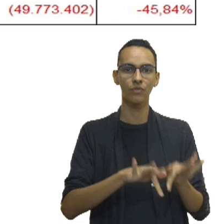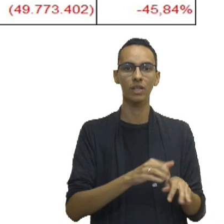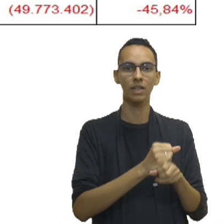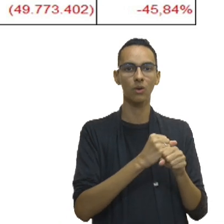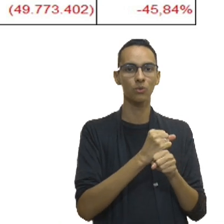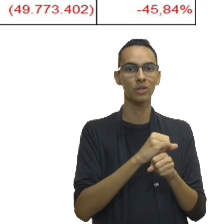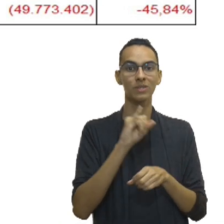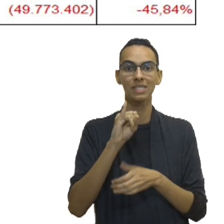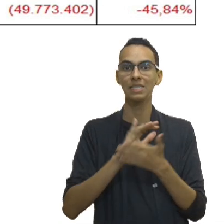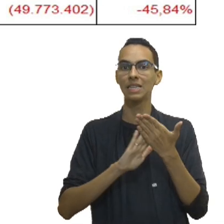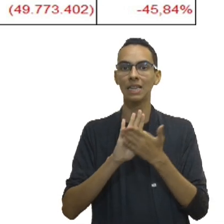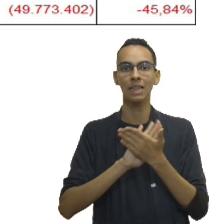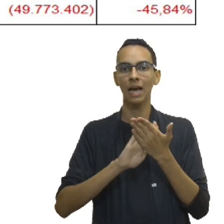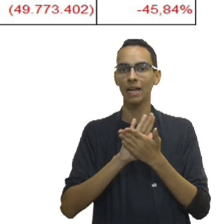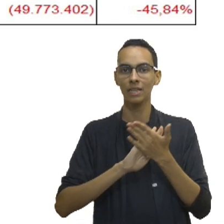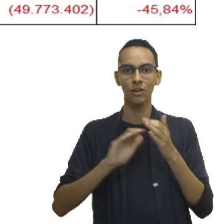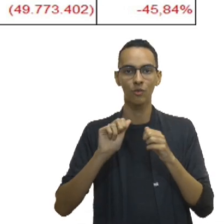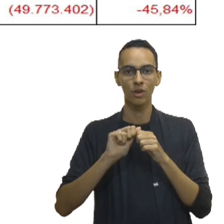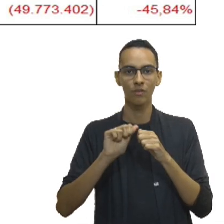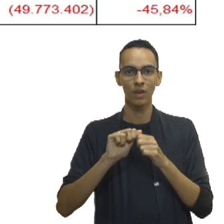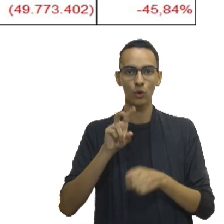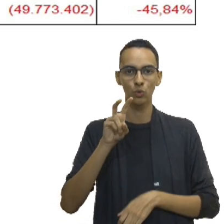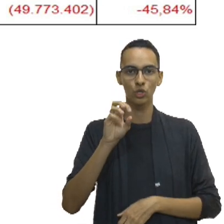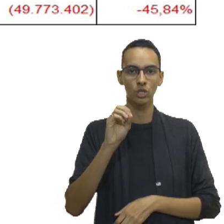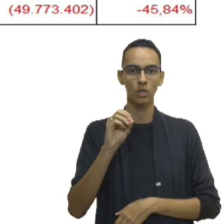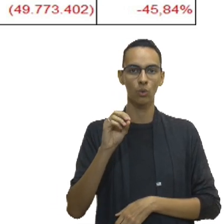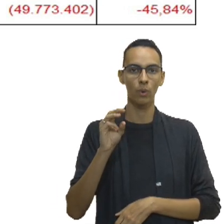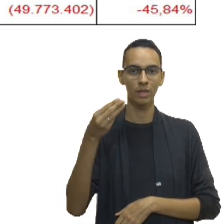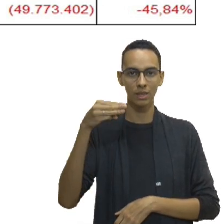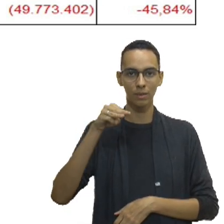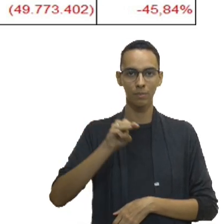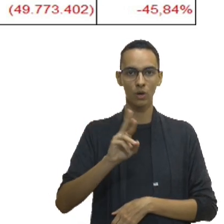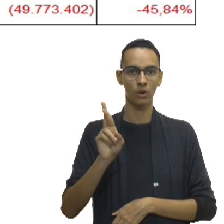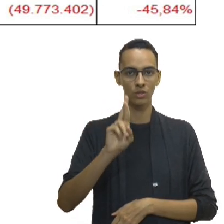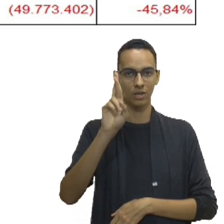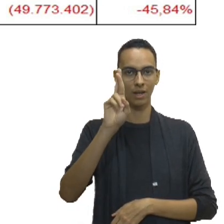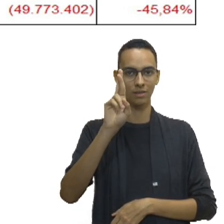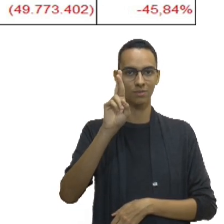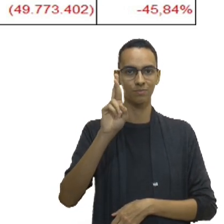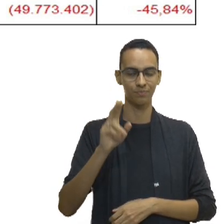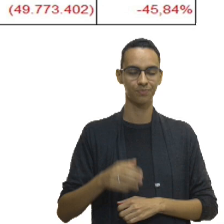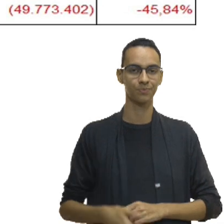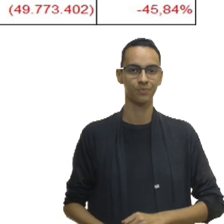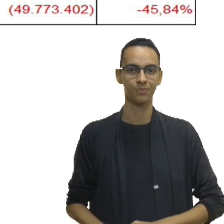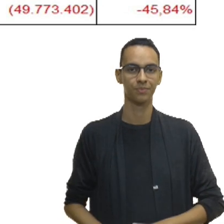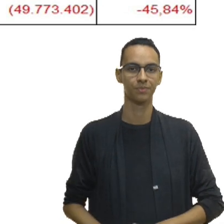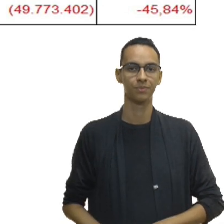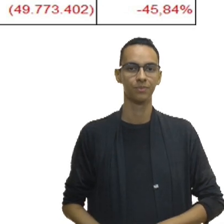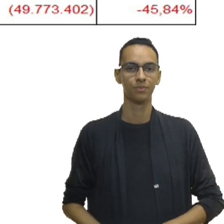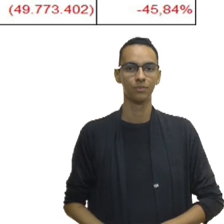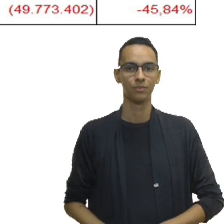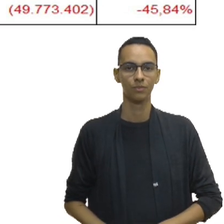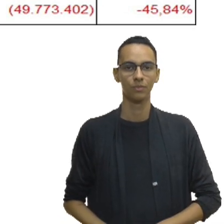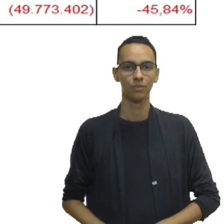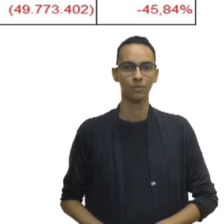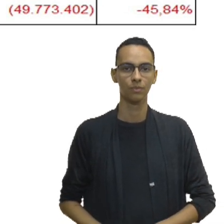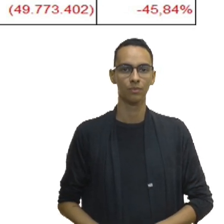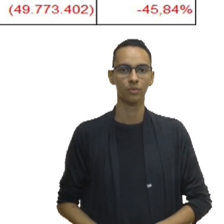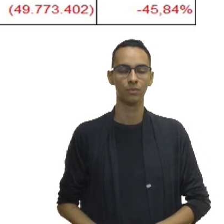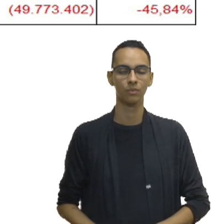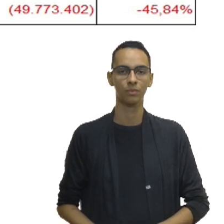for feito, de 50 milhões de reais. Pode passar, por favor.